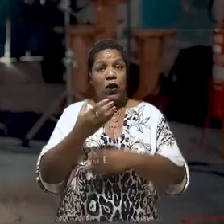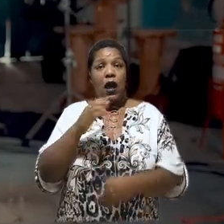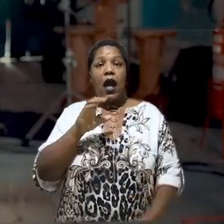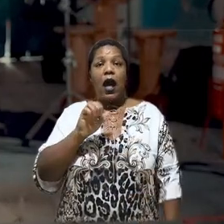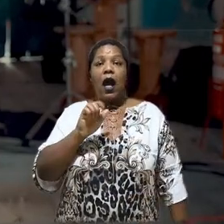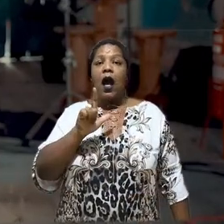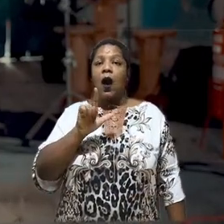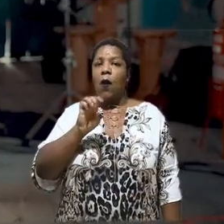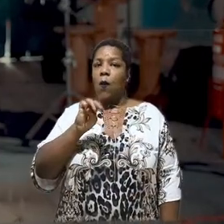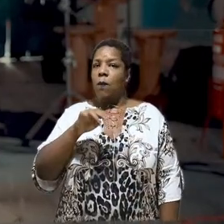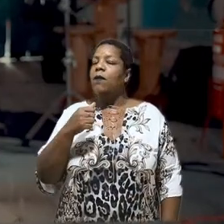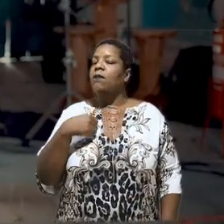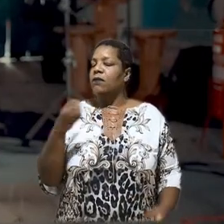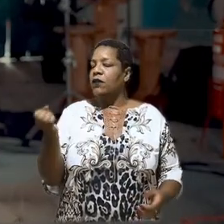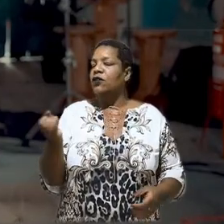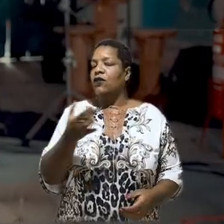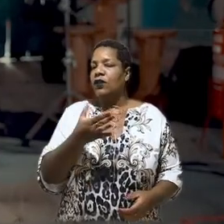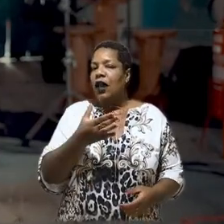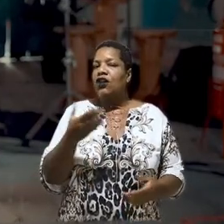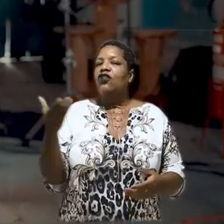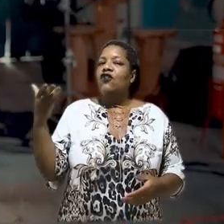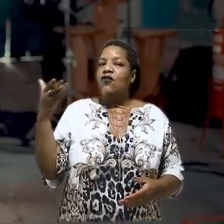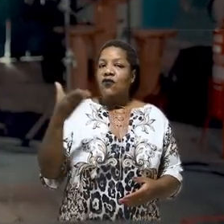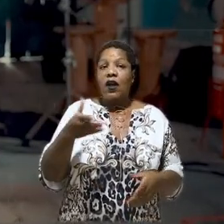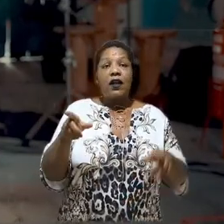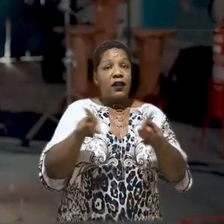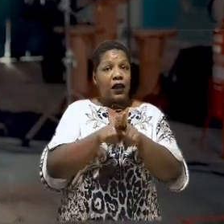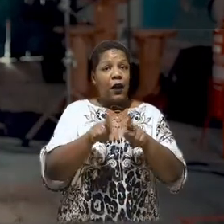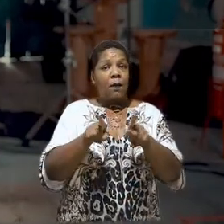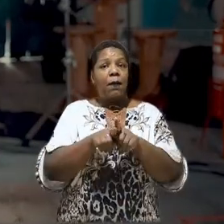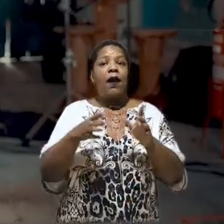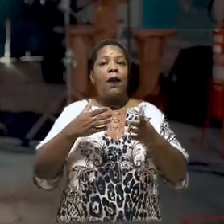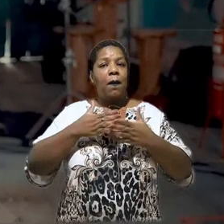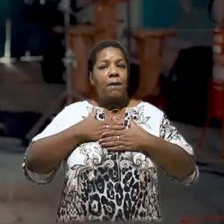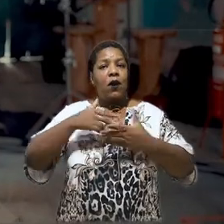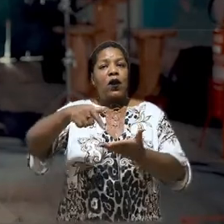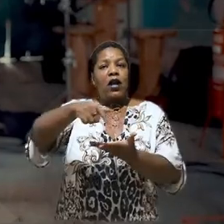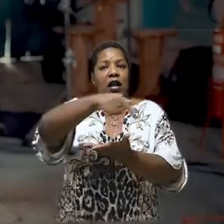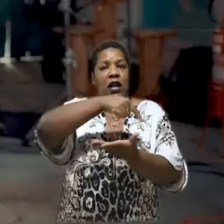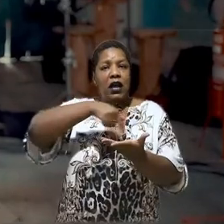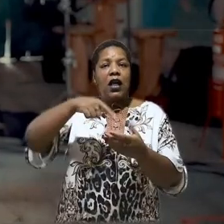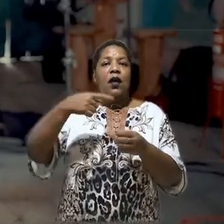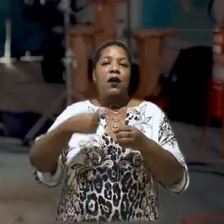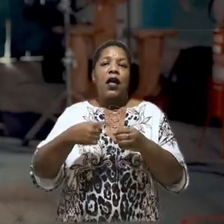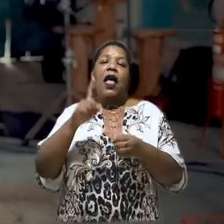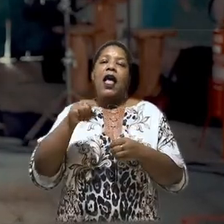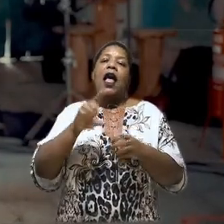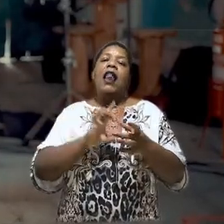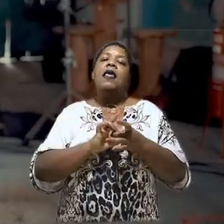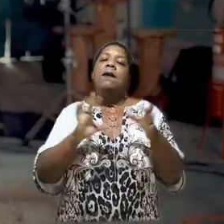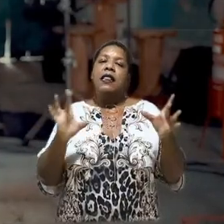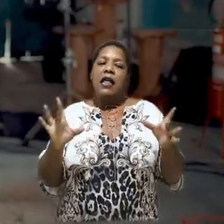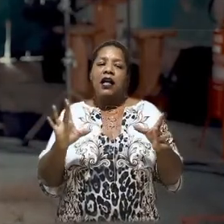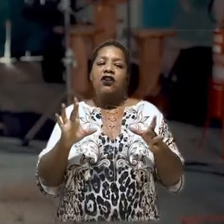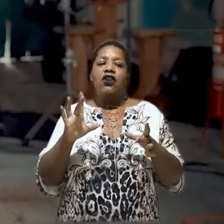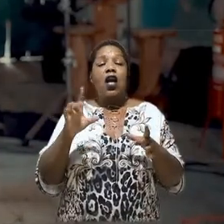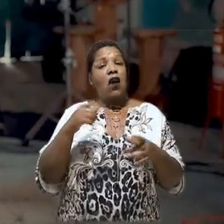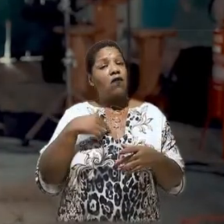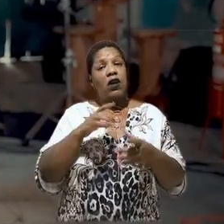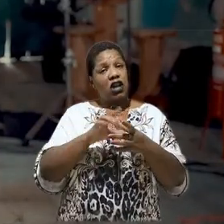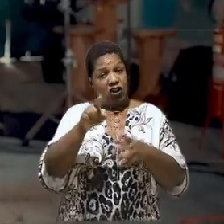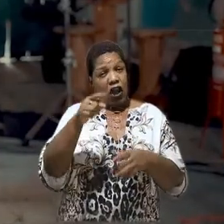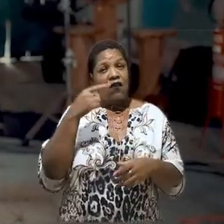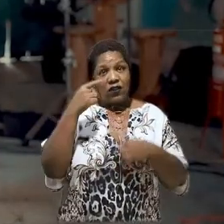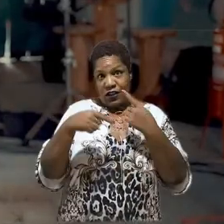começo produzir no Meu Alvo tem muitas novidades que vem por aí inclusive fala sobre o meu bairro meu Quilombo humano que é a liberdade e assim